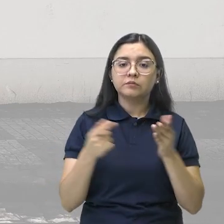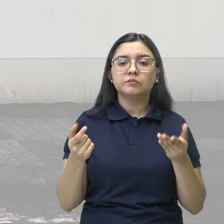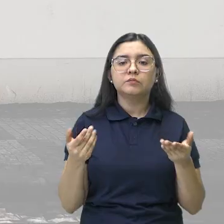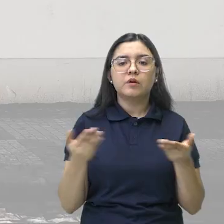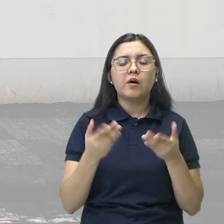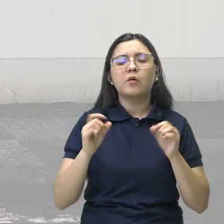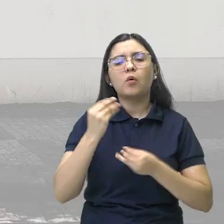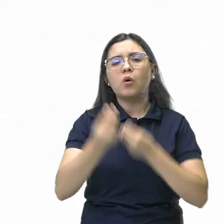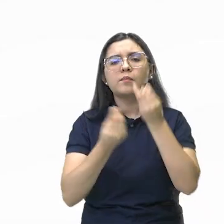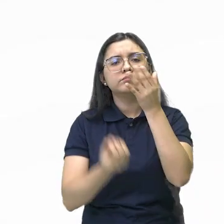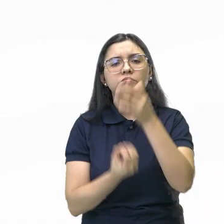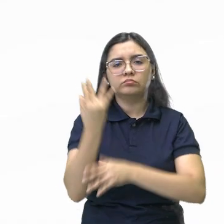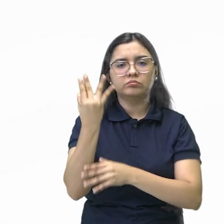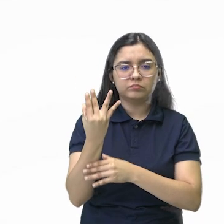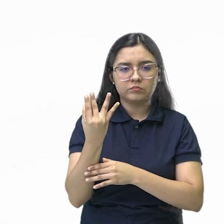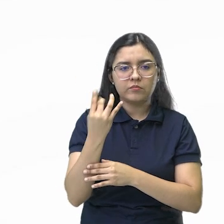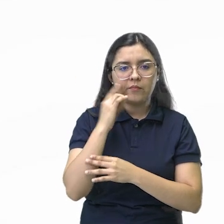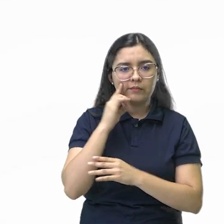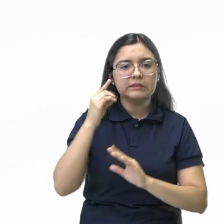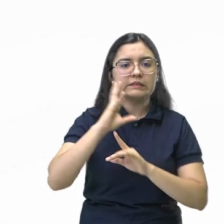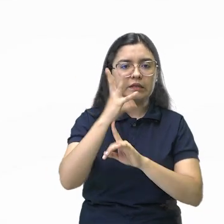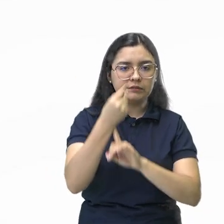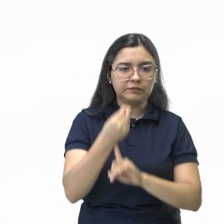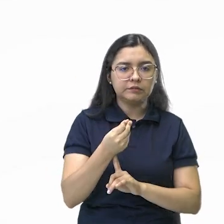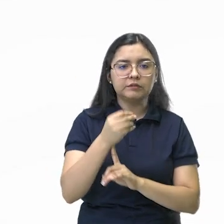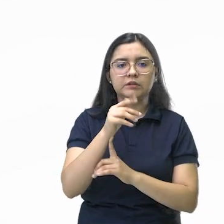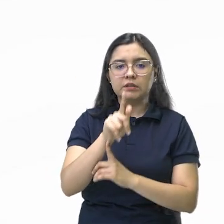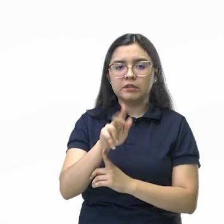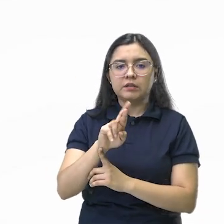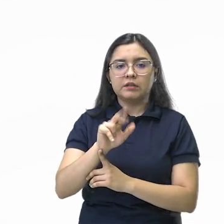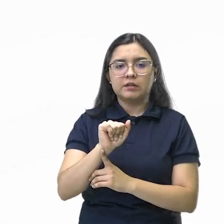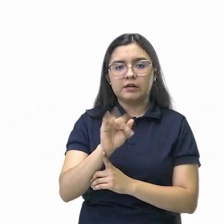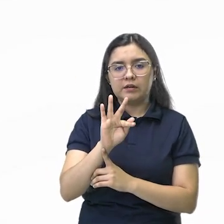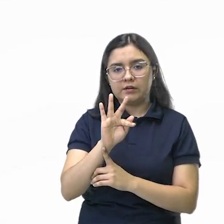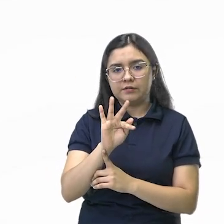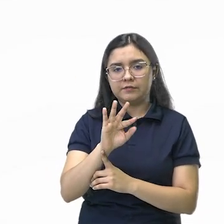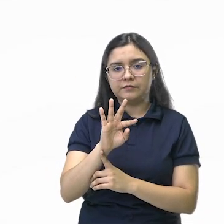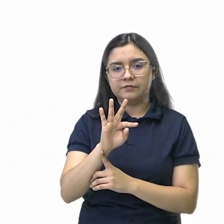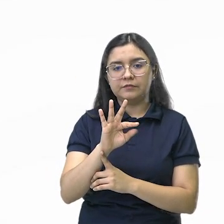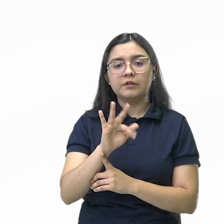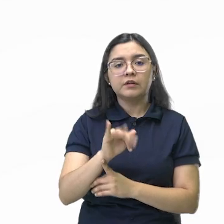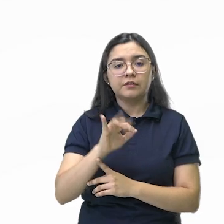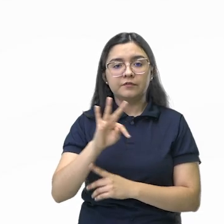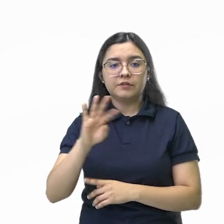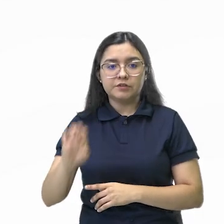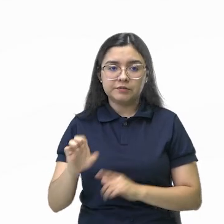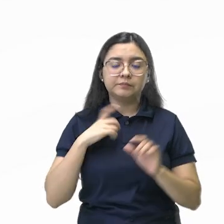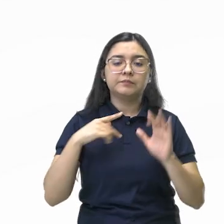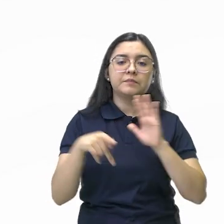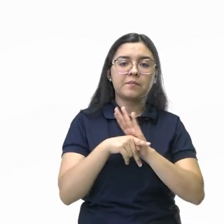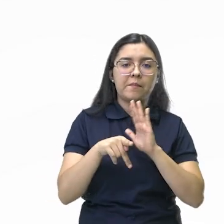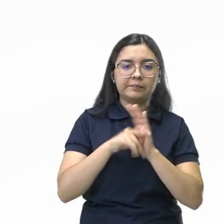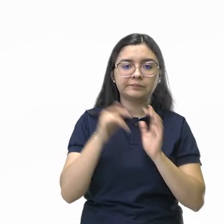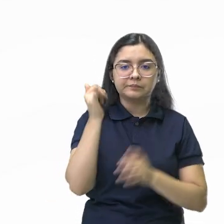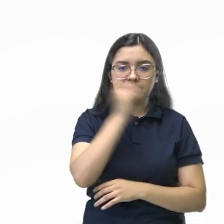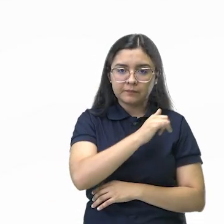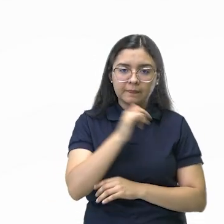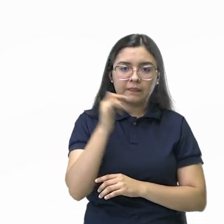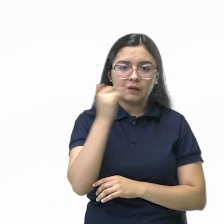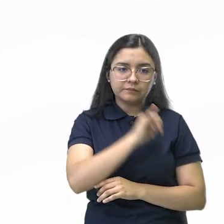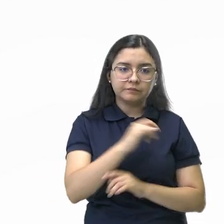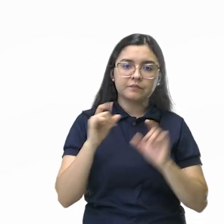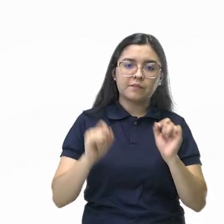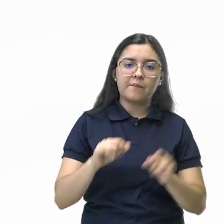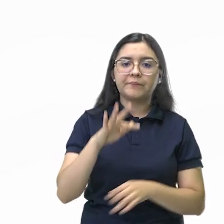apresentar para vocês a origem do grafite. Bem, a palavra grafite, ela vem do italiano grafite, plural de